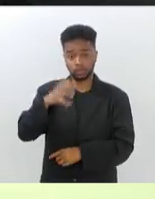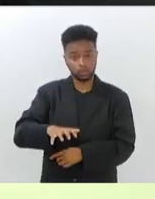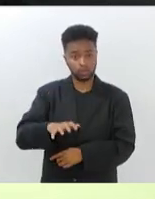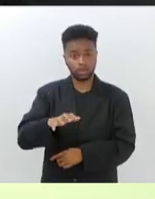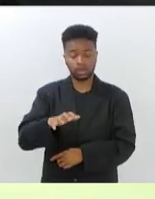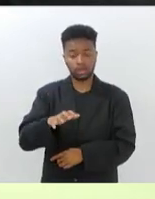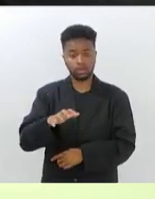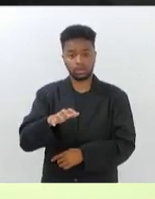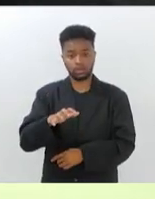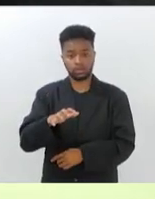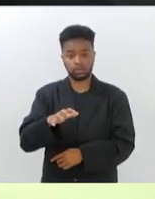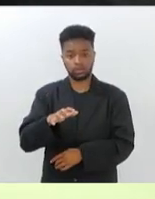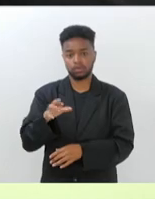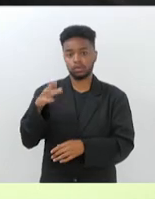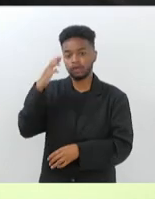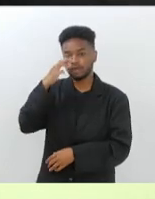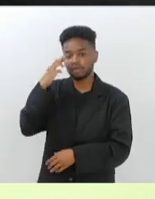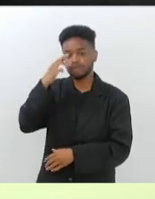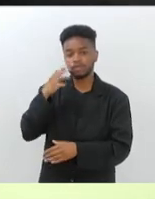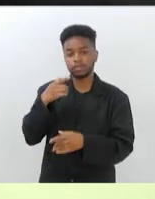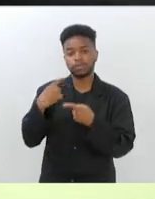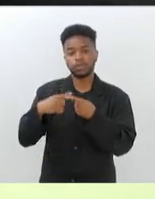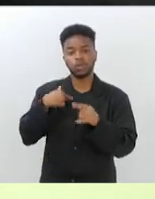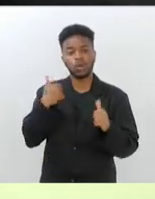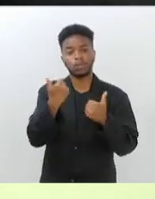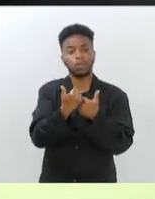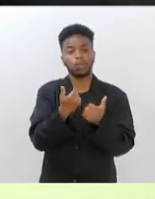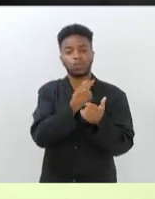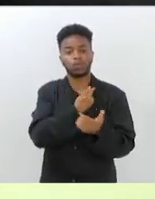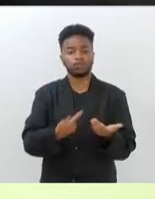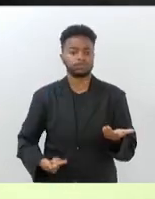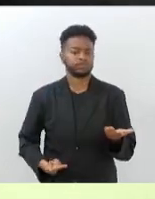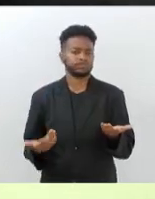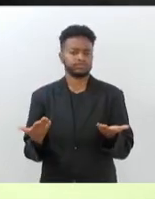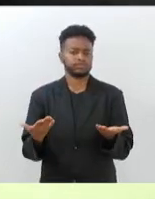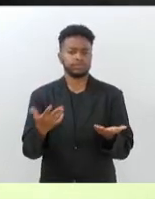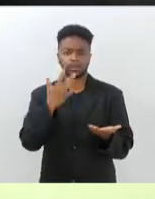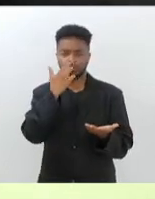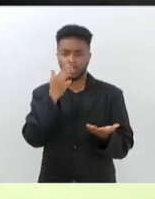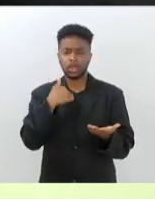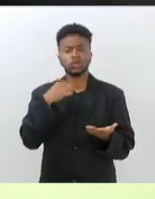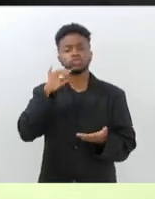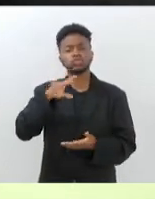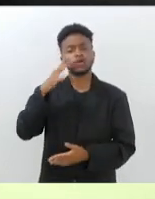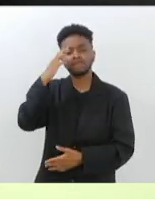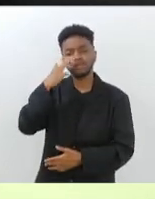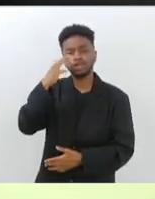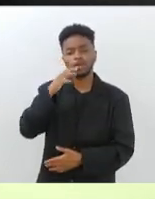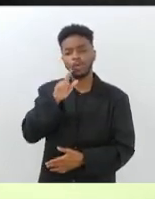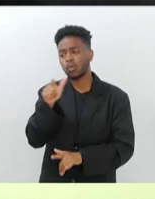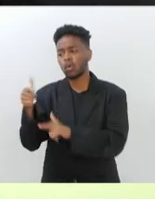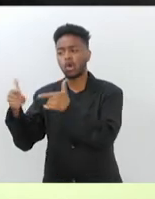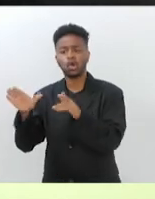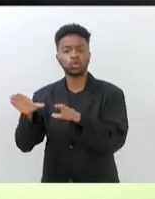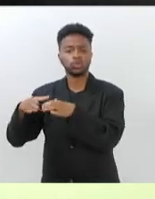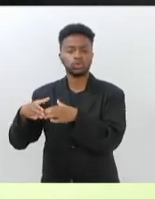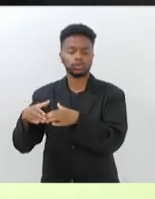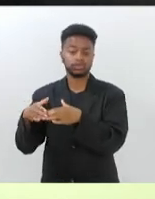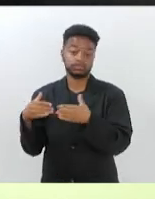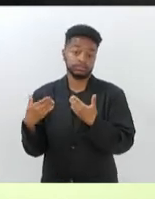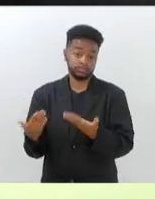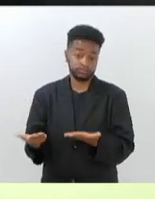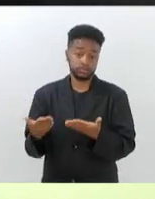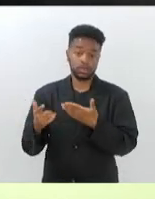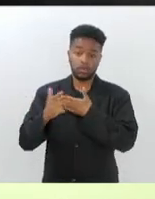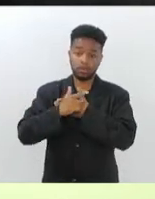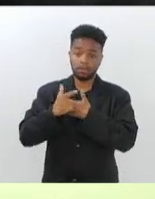a audit eu não quero a fiscalização porque eu sou base do governo como quem diz eu só quero fiscalizar os adversários então o